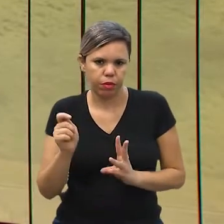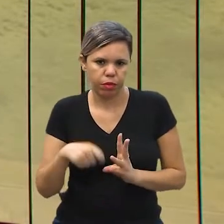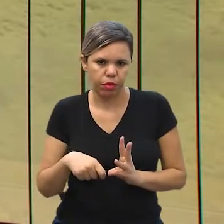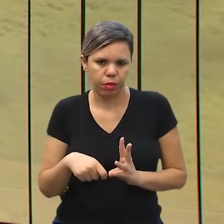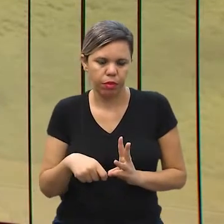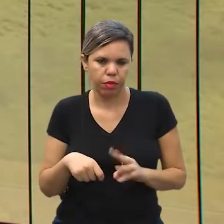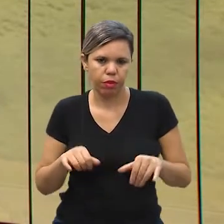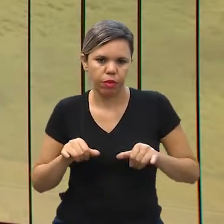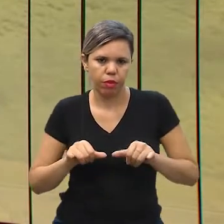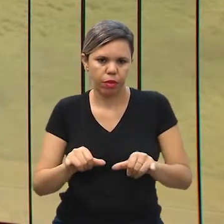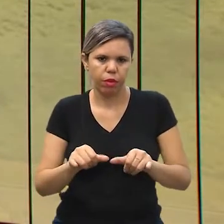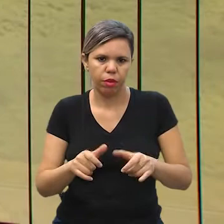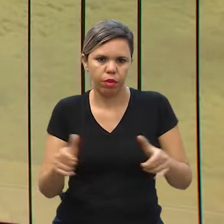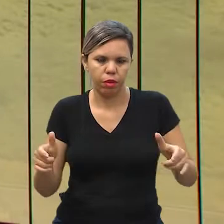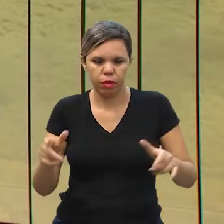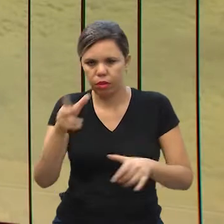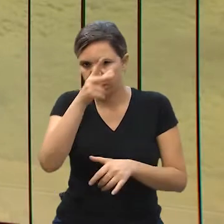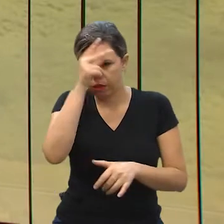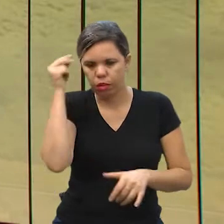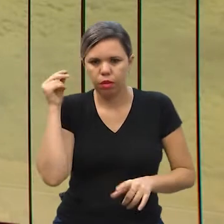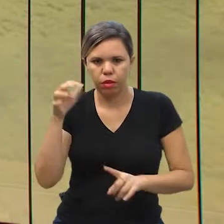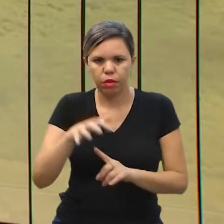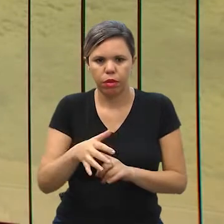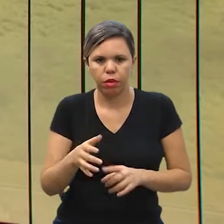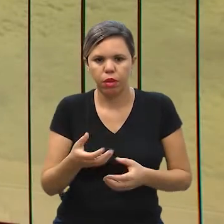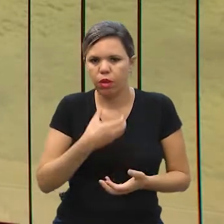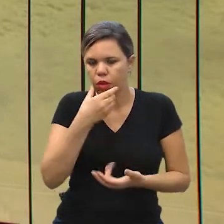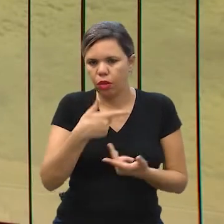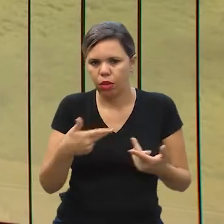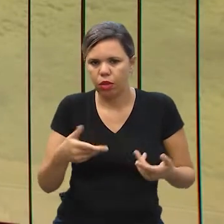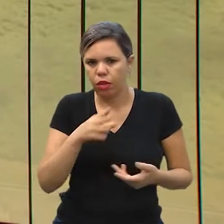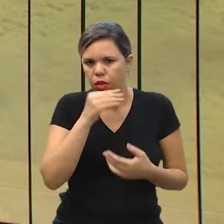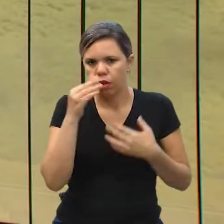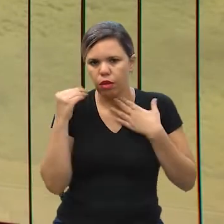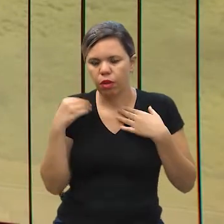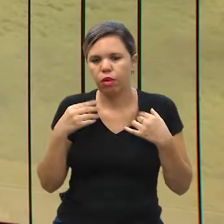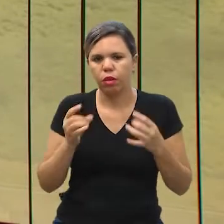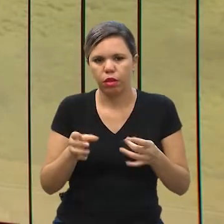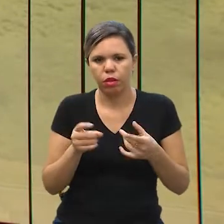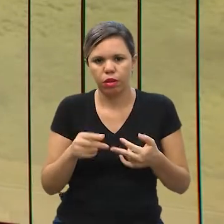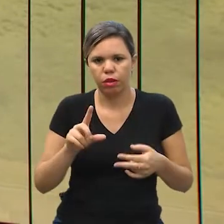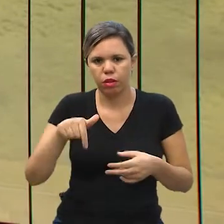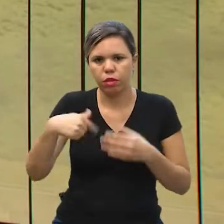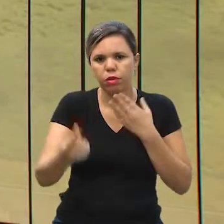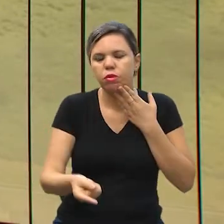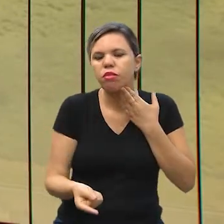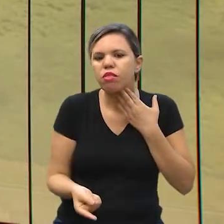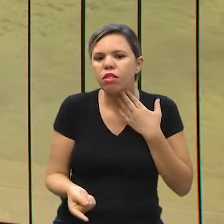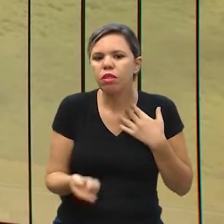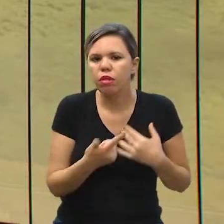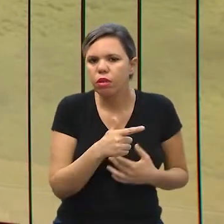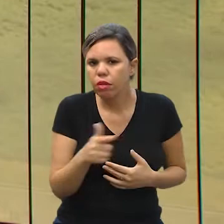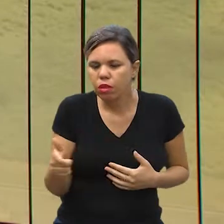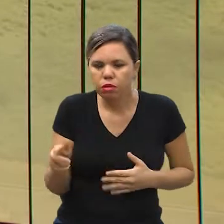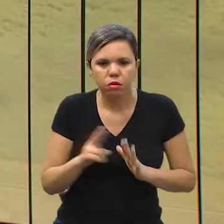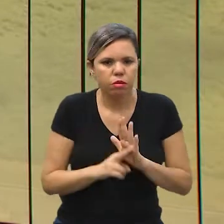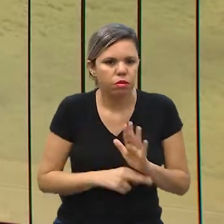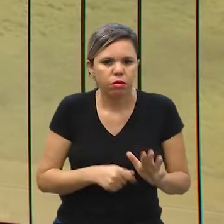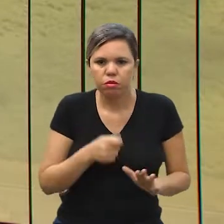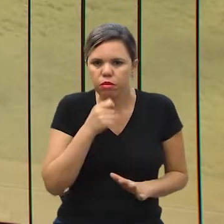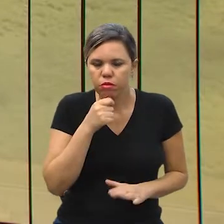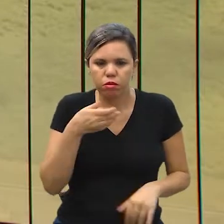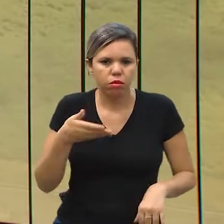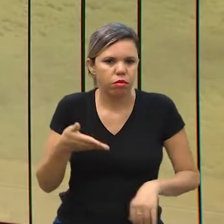três meses no Mercadão Municipal numa banca de fruto adolescente adolescente adolescente depois não haviam